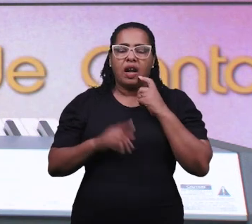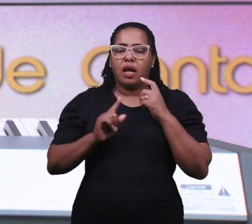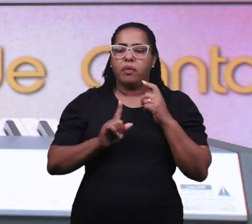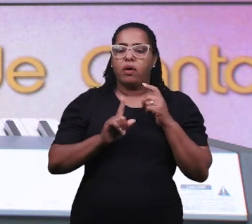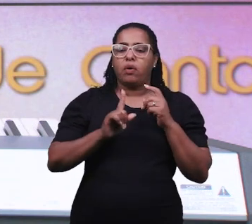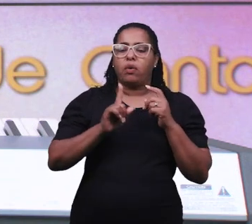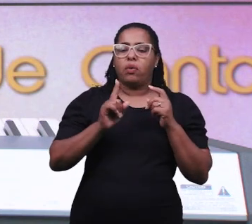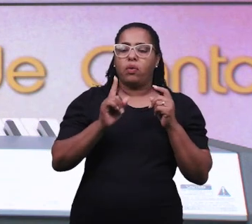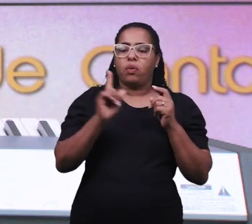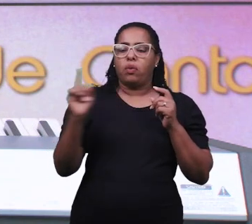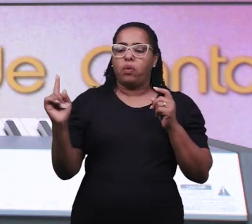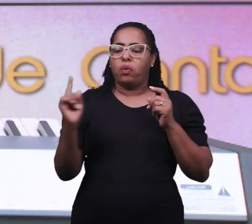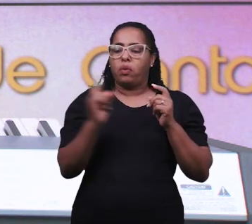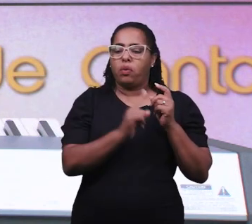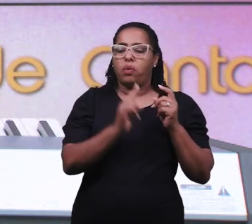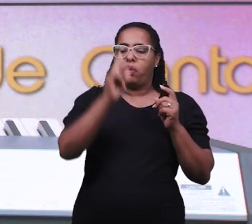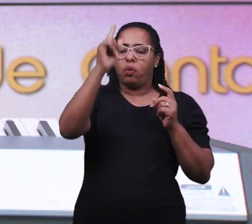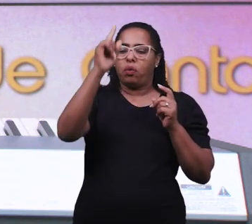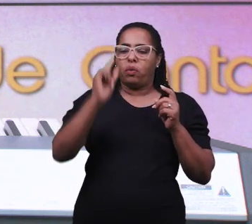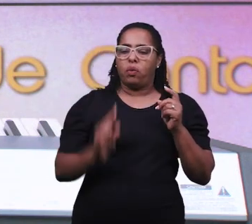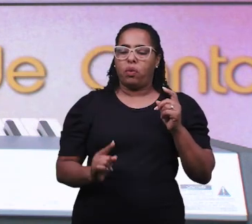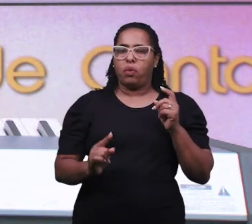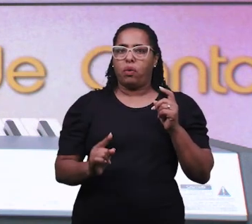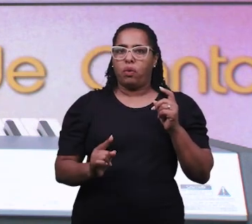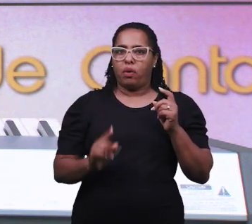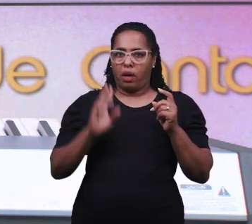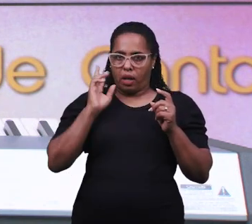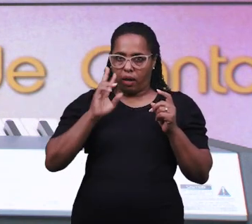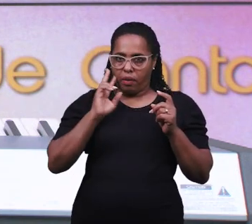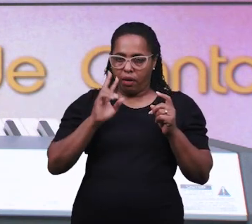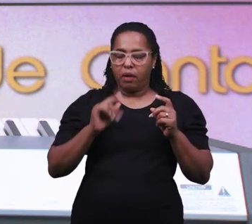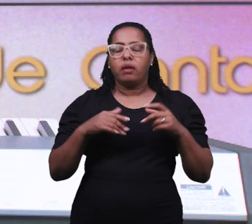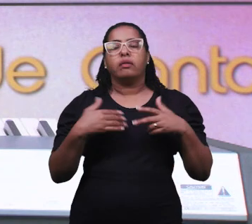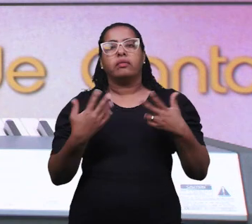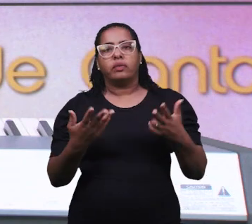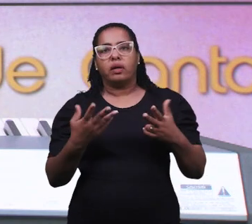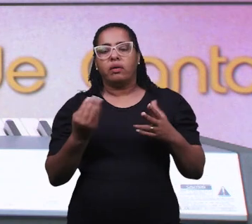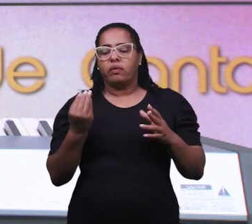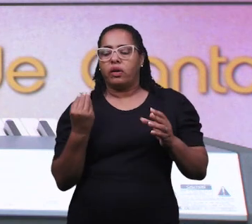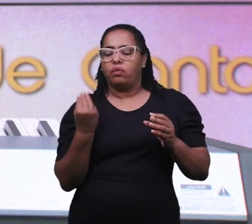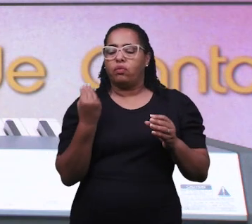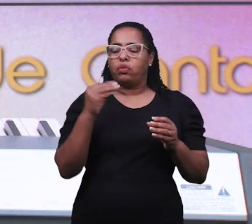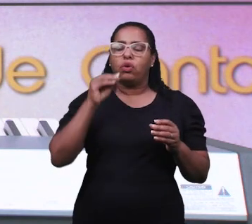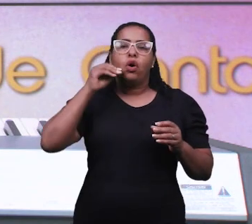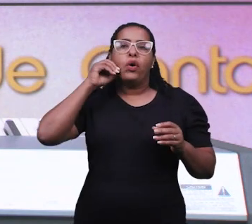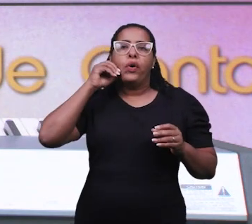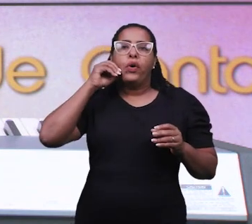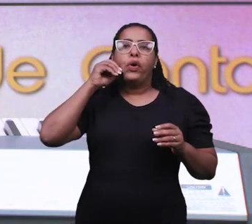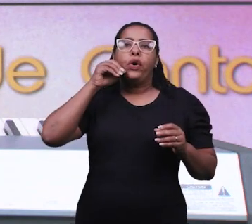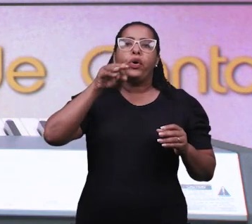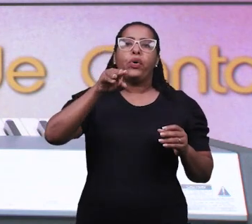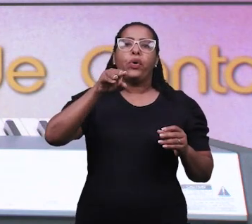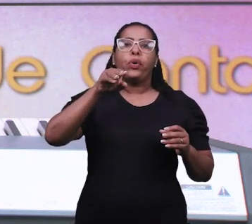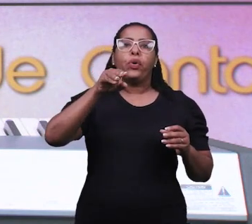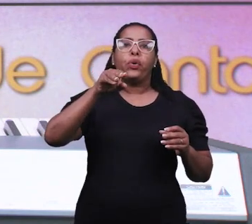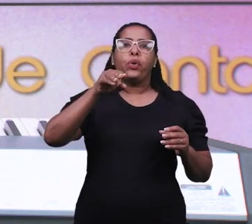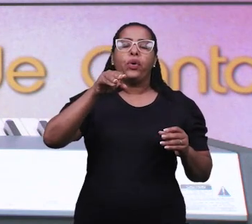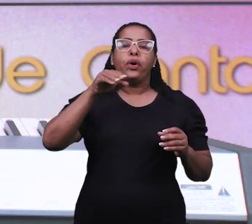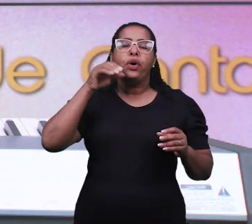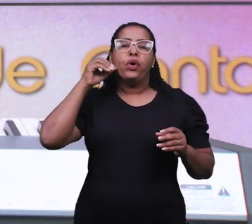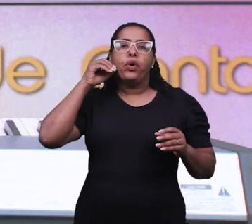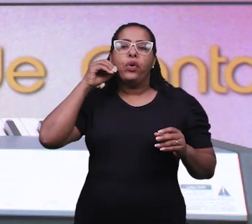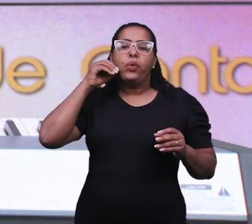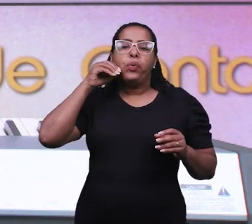A mesma linha melódica. Porém, você vai incluir um sopro nesse som. Então, pense no sopro.